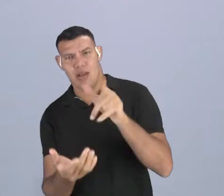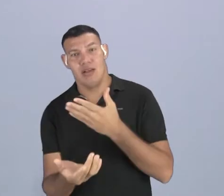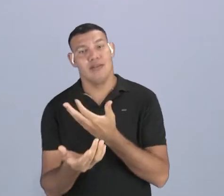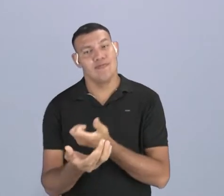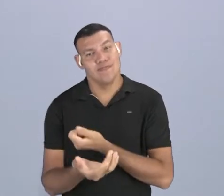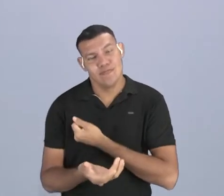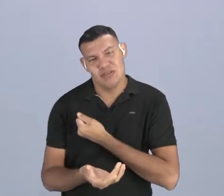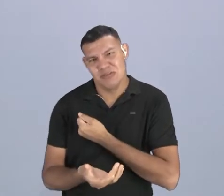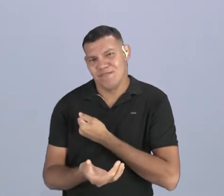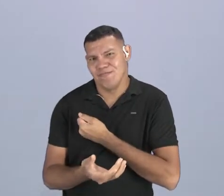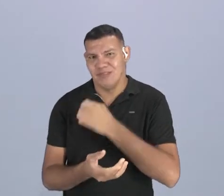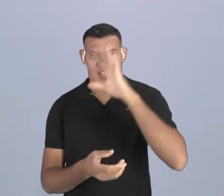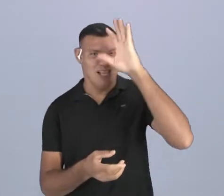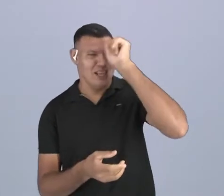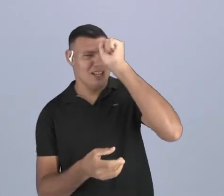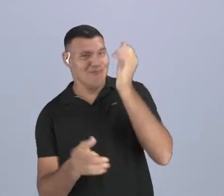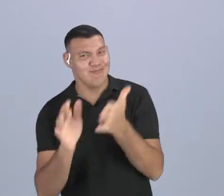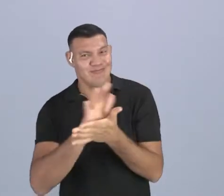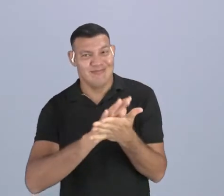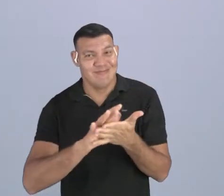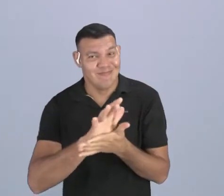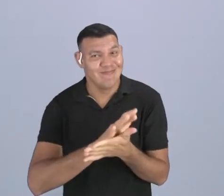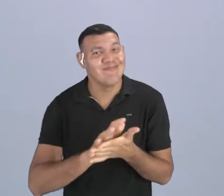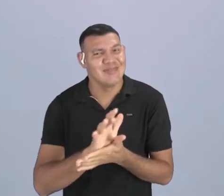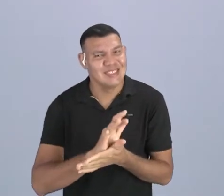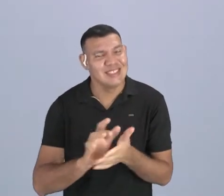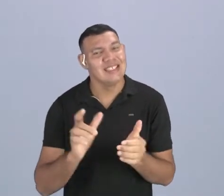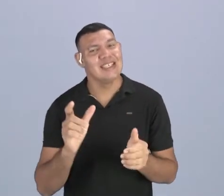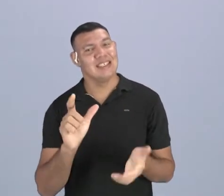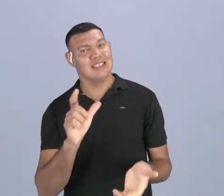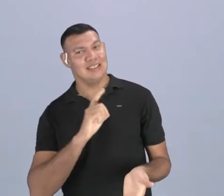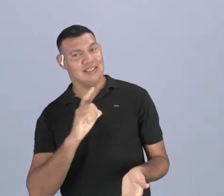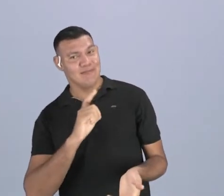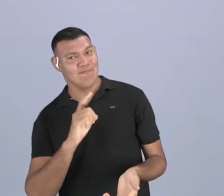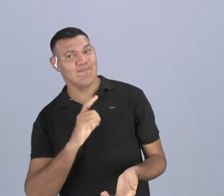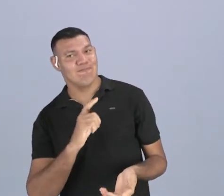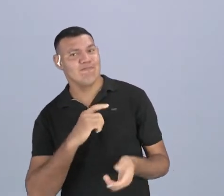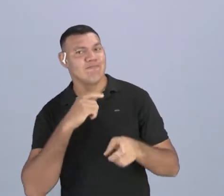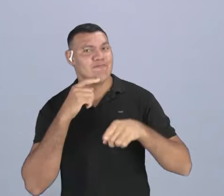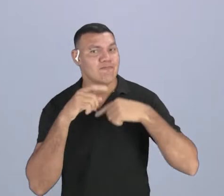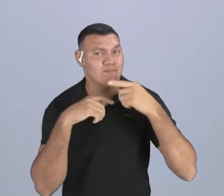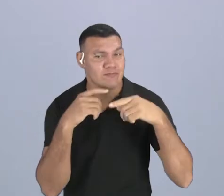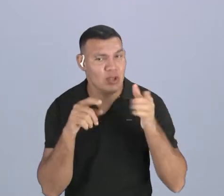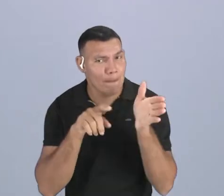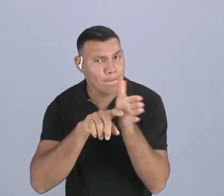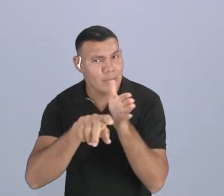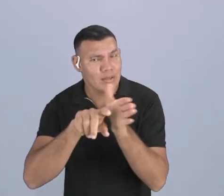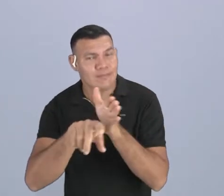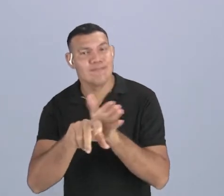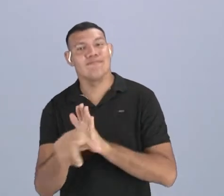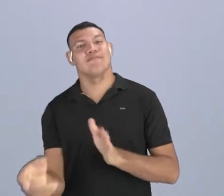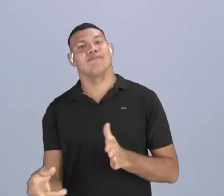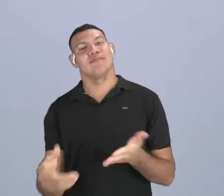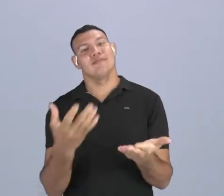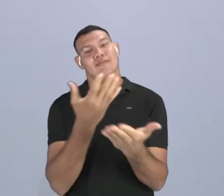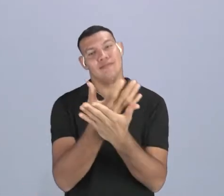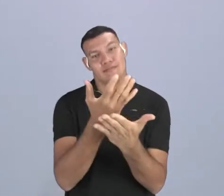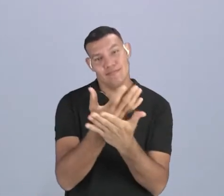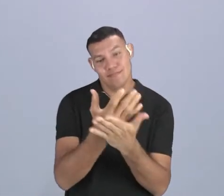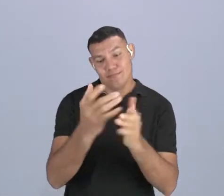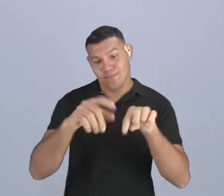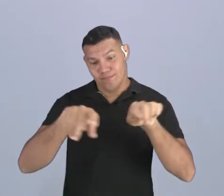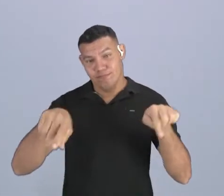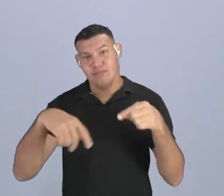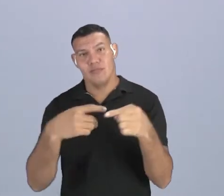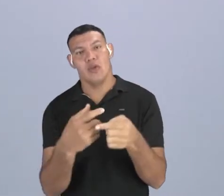ainda tem dificuldade naquela questão lá que seu professor passou para você lá na sala de aula, então acompanha comigo aqui